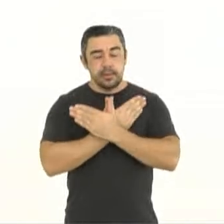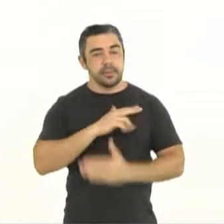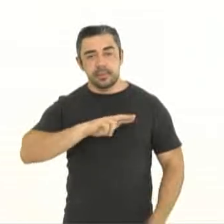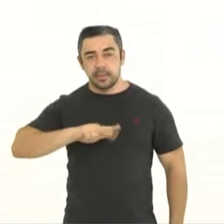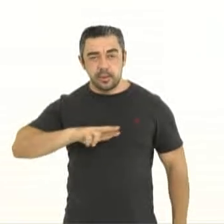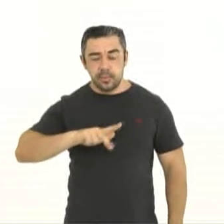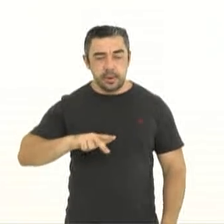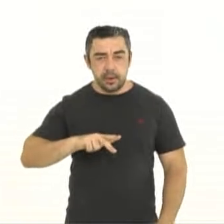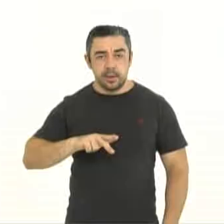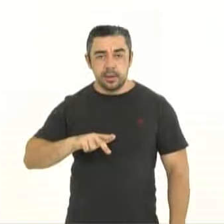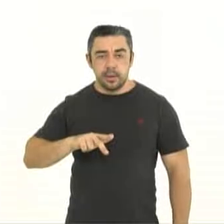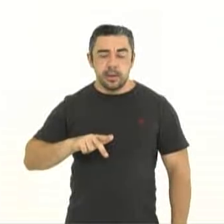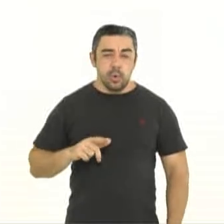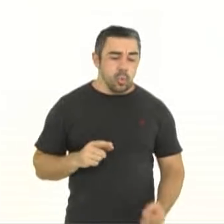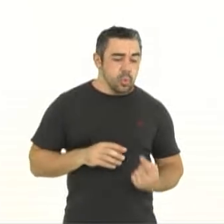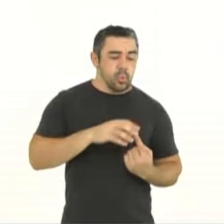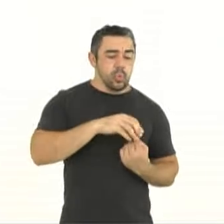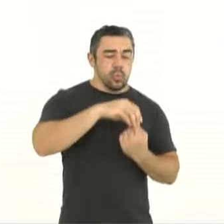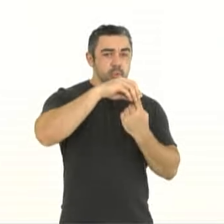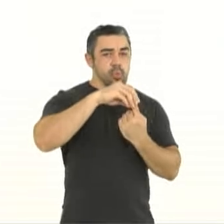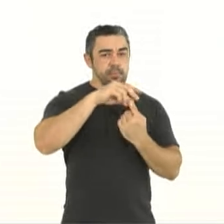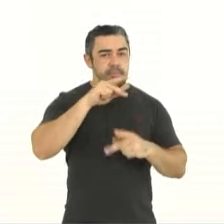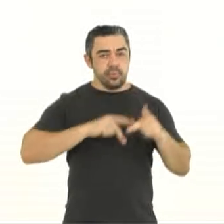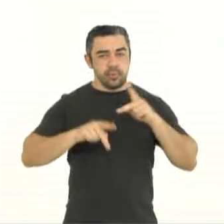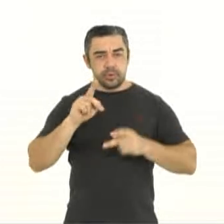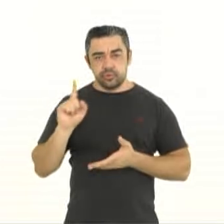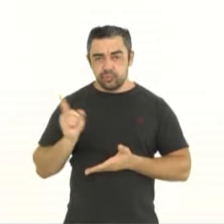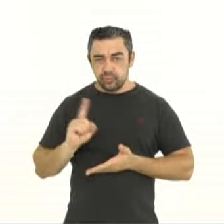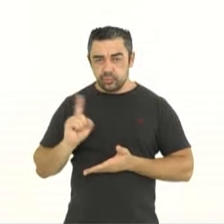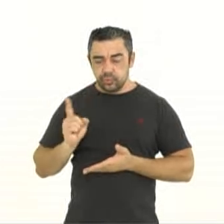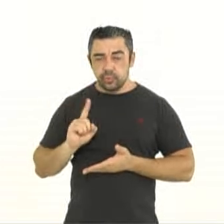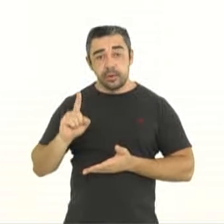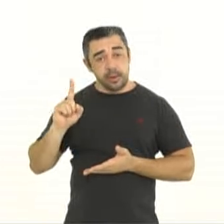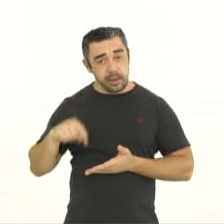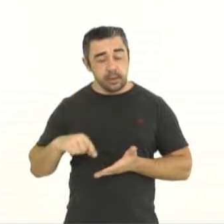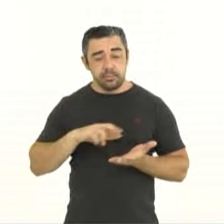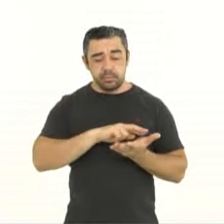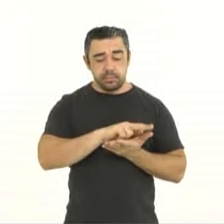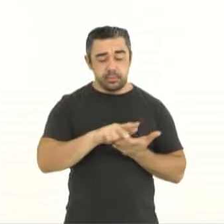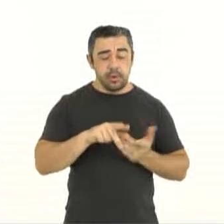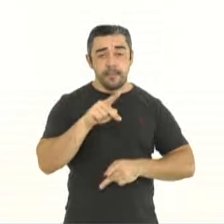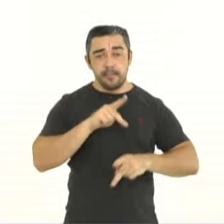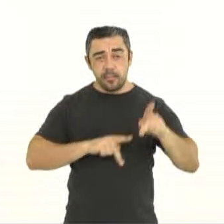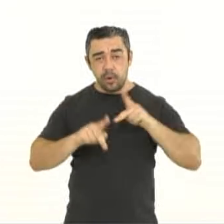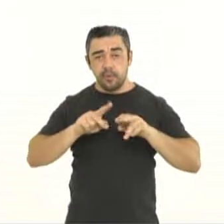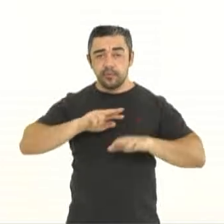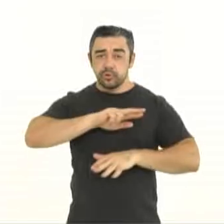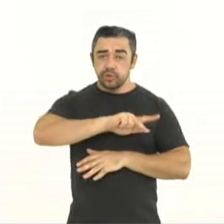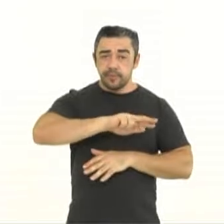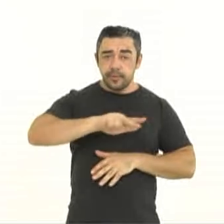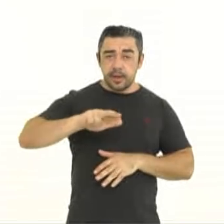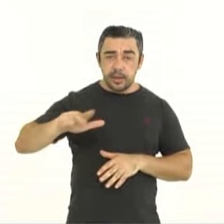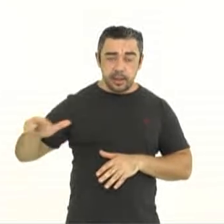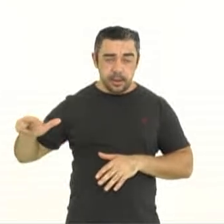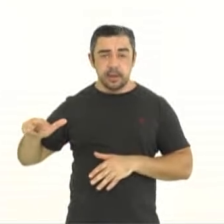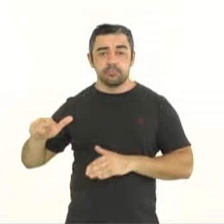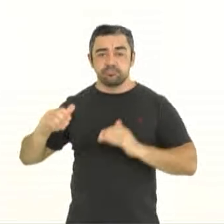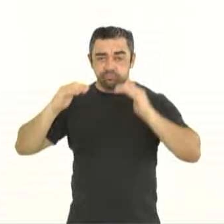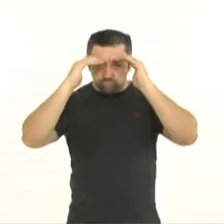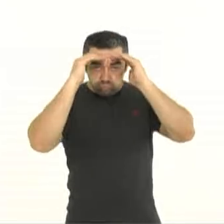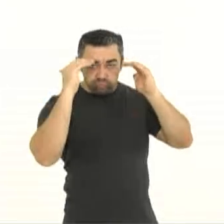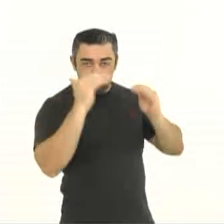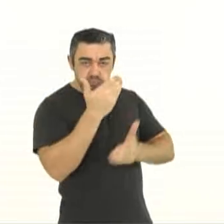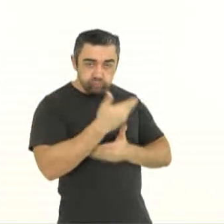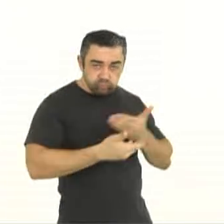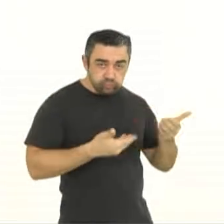uma unidade política. Como assim? Ele era formado por povos com diferentes graus de